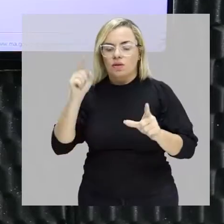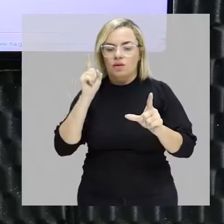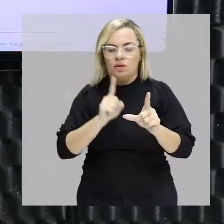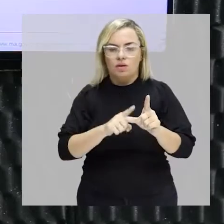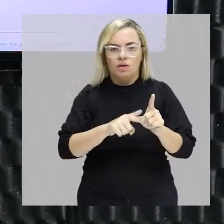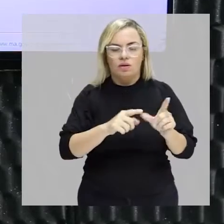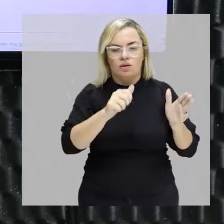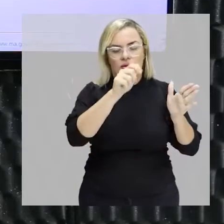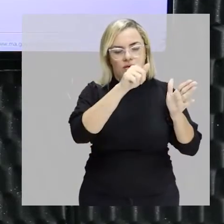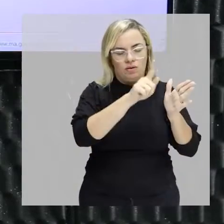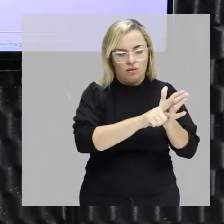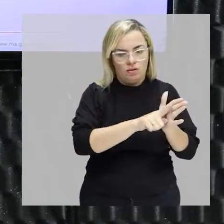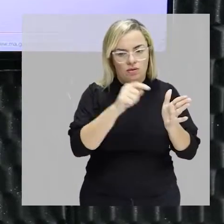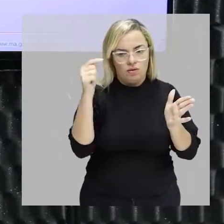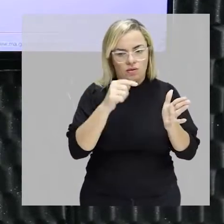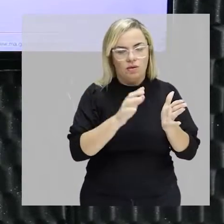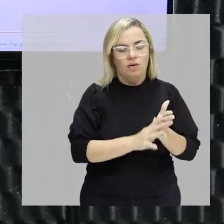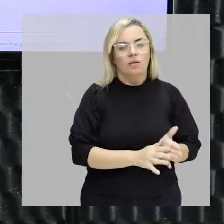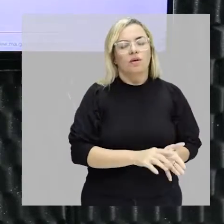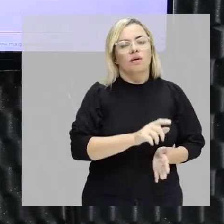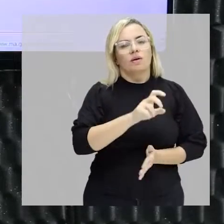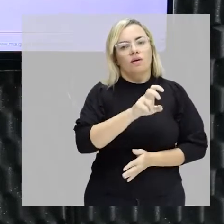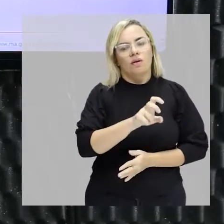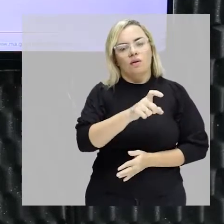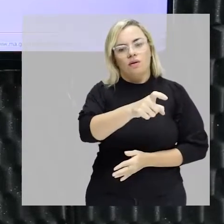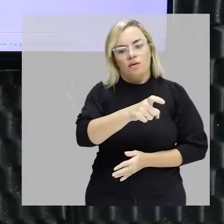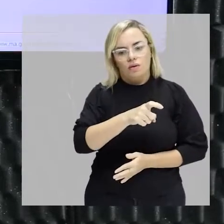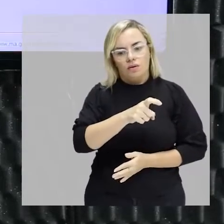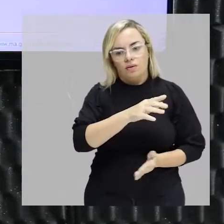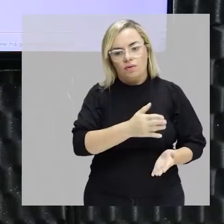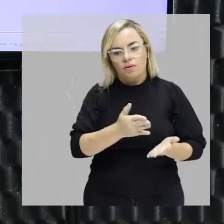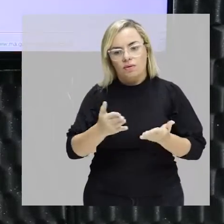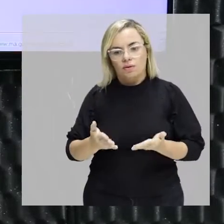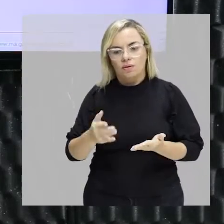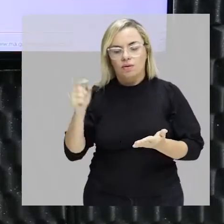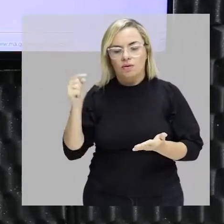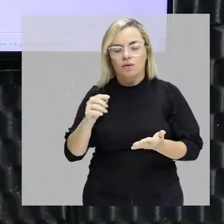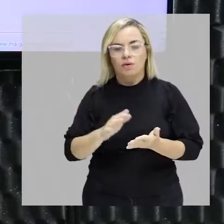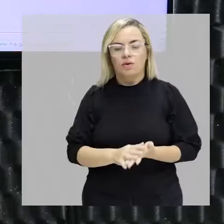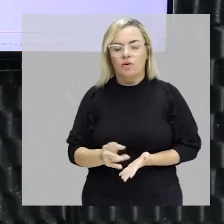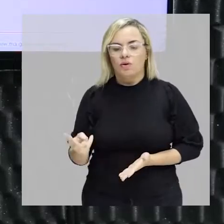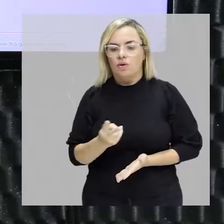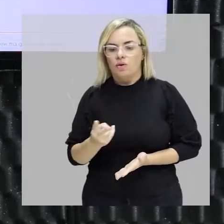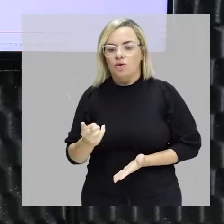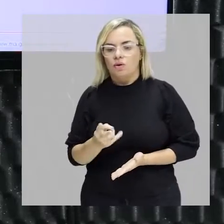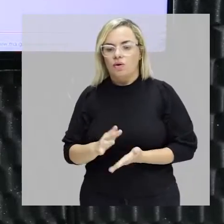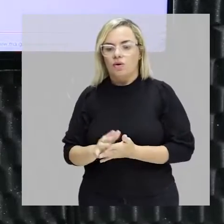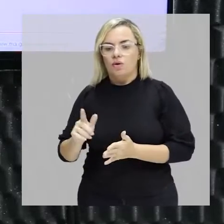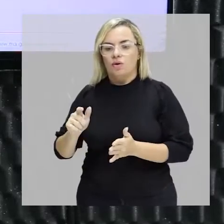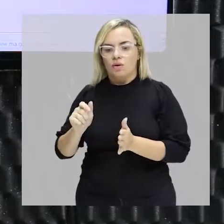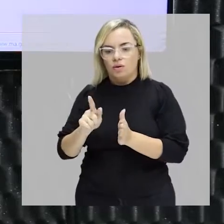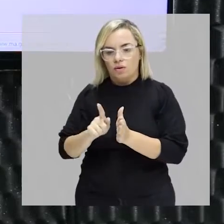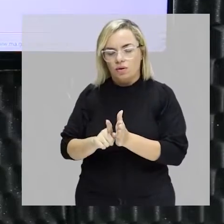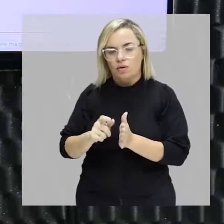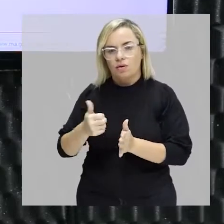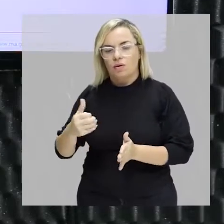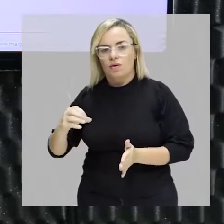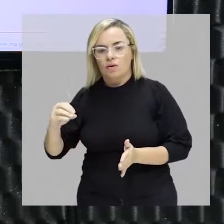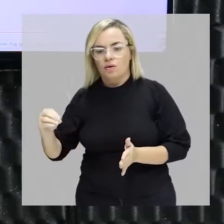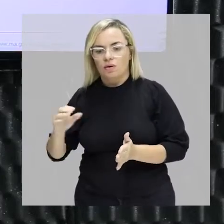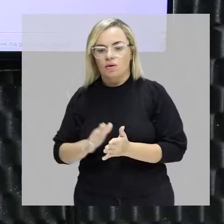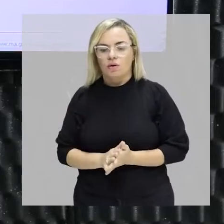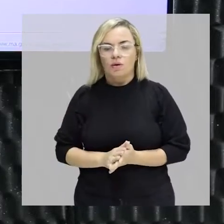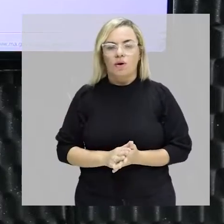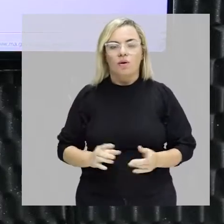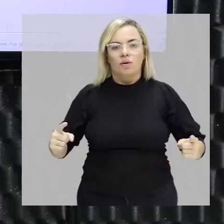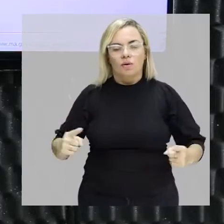tinha menos 5x igual a menos 115. Os dois membros negativos. Multipliquei eles dois pelo menos 1.